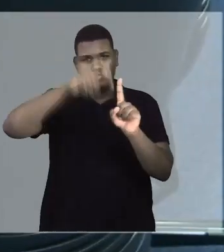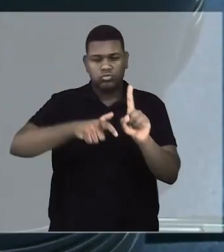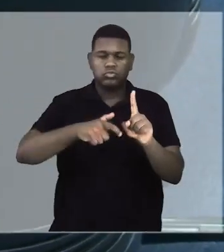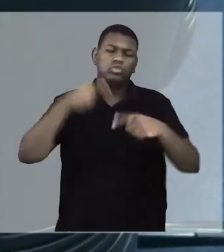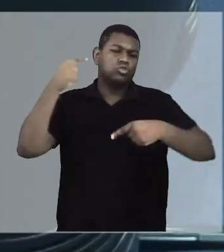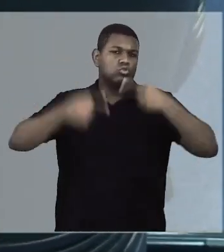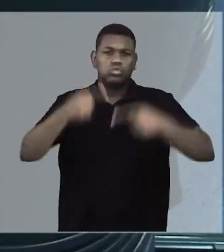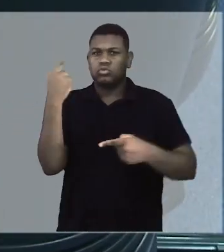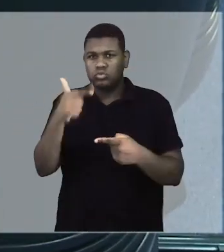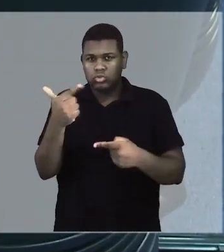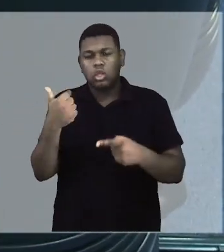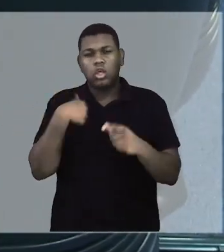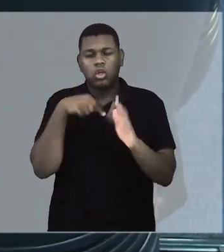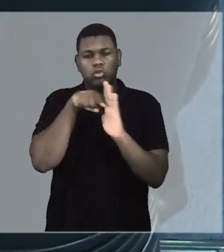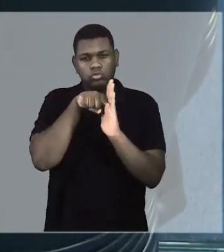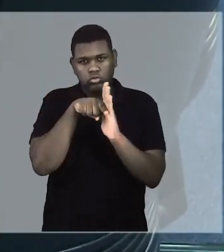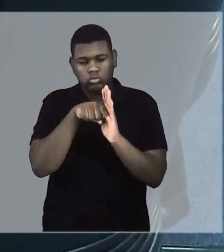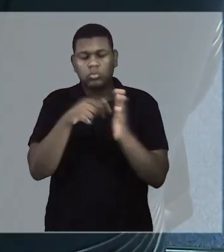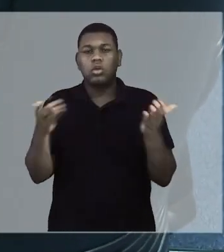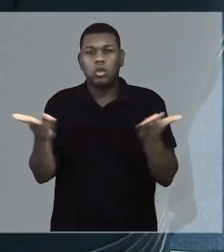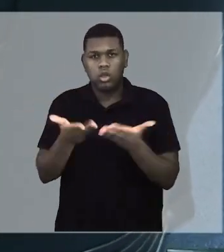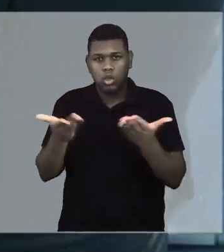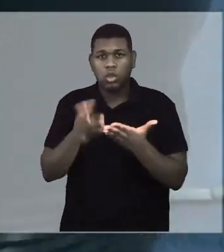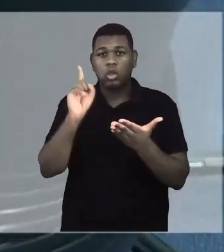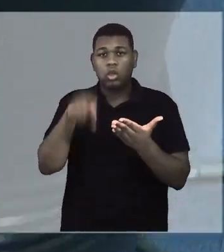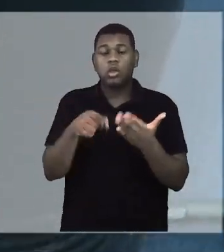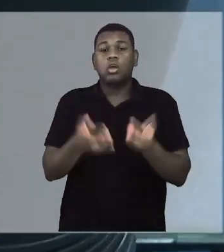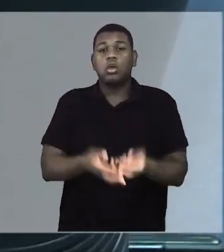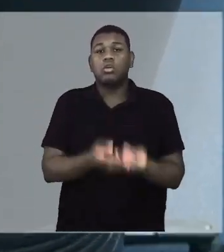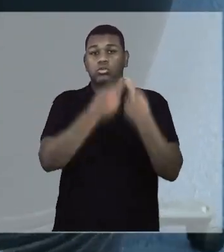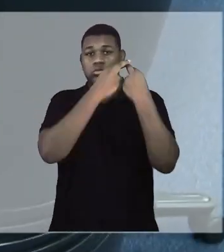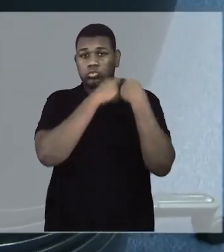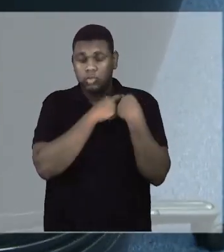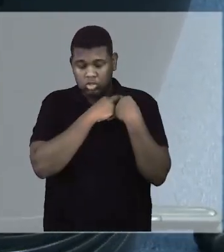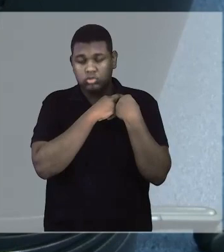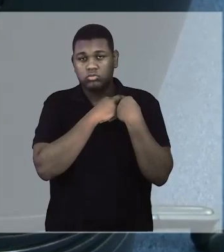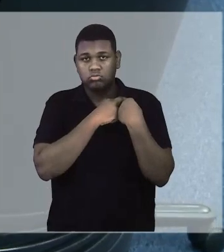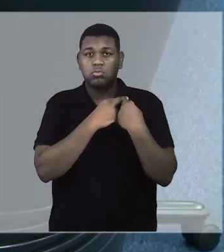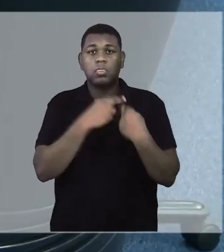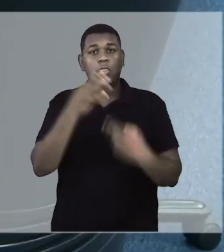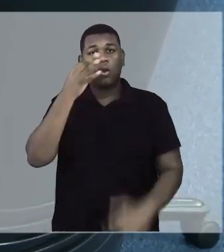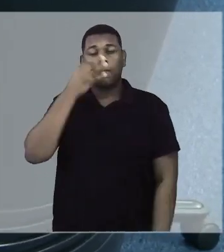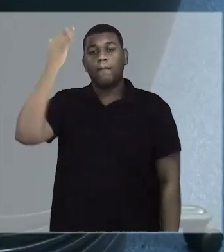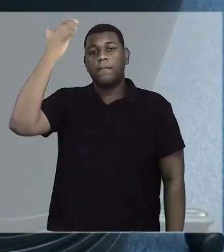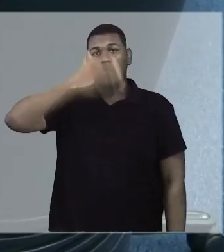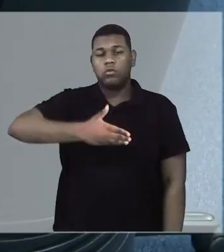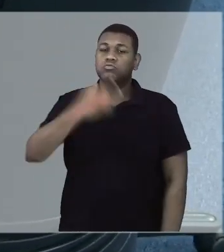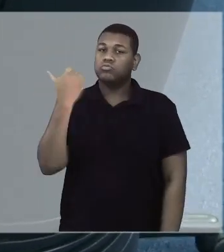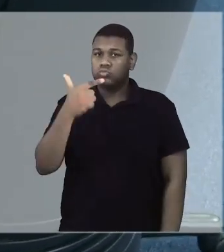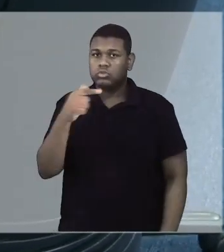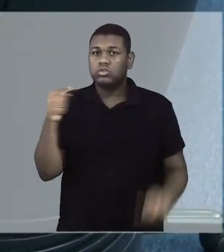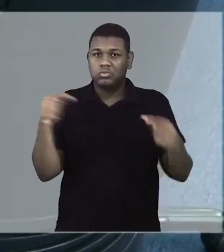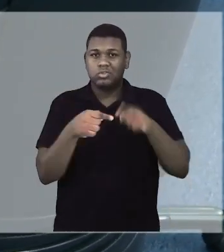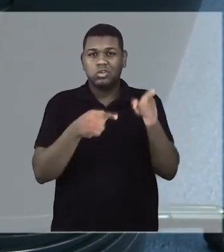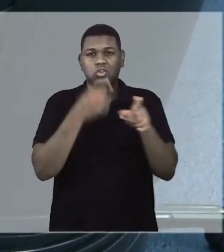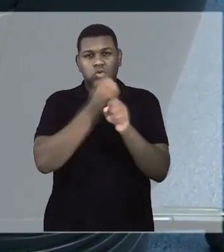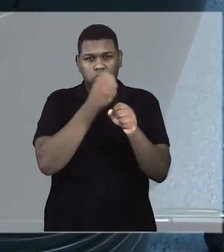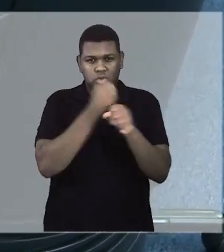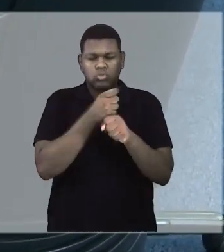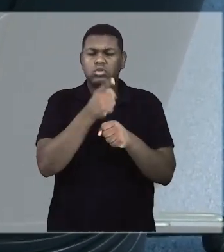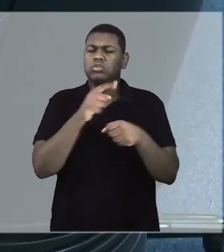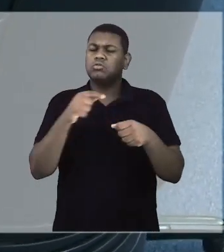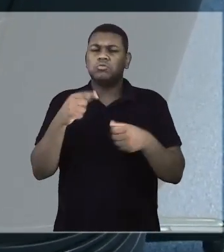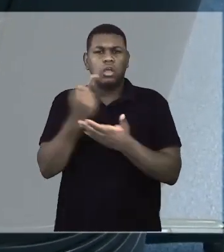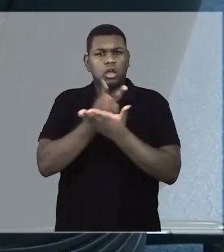materialidade está comprovada. A questão da autoria que se discute aqui, eu examino aqui aquela atribuição de responsabilidade